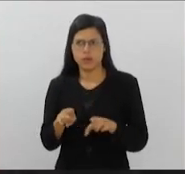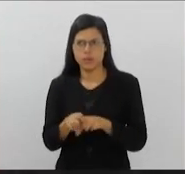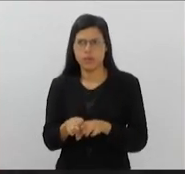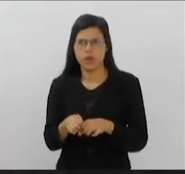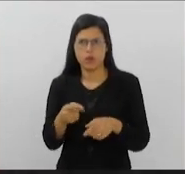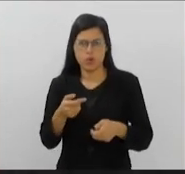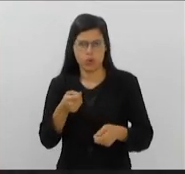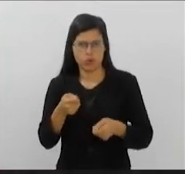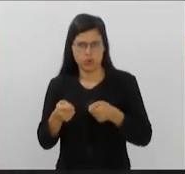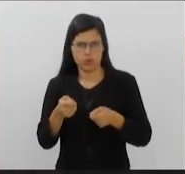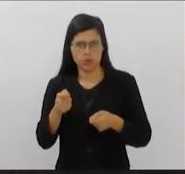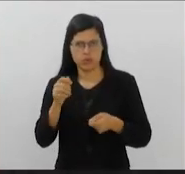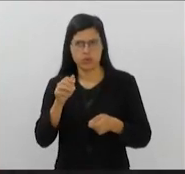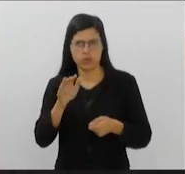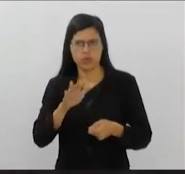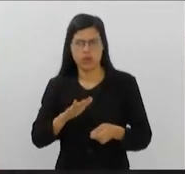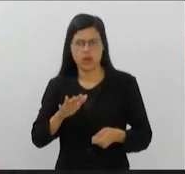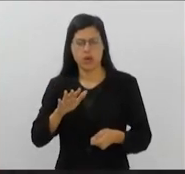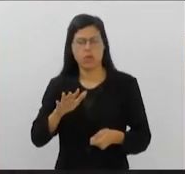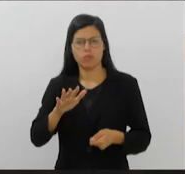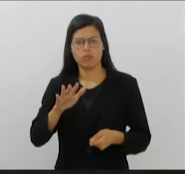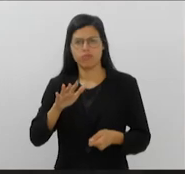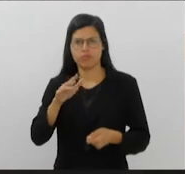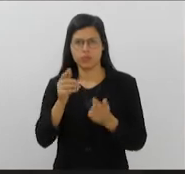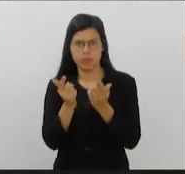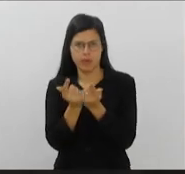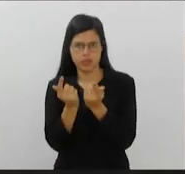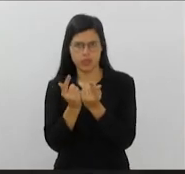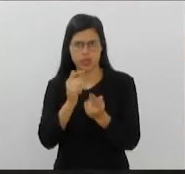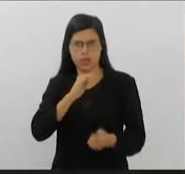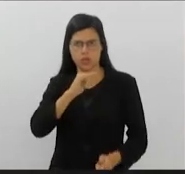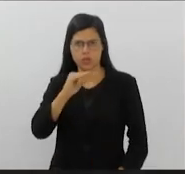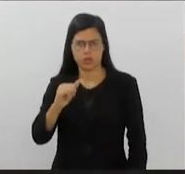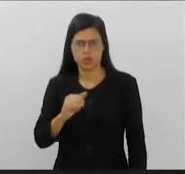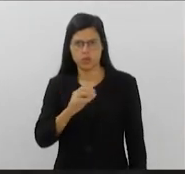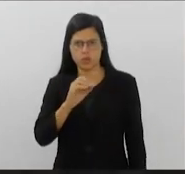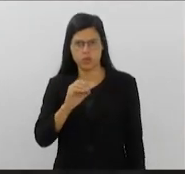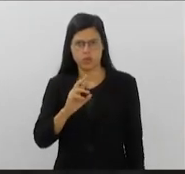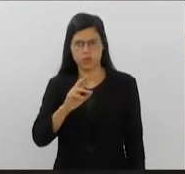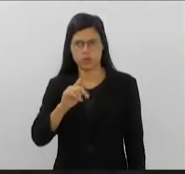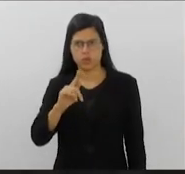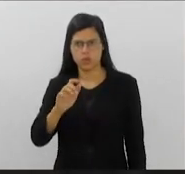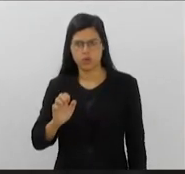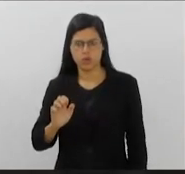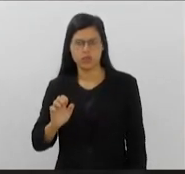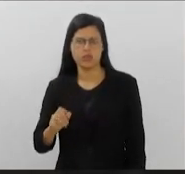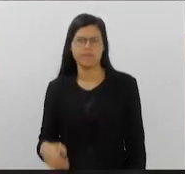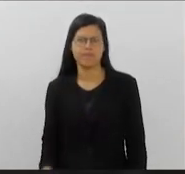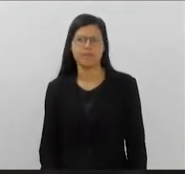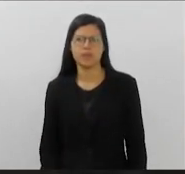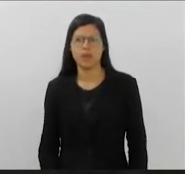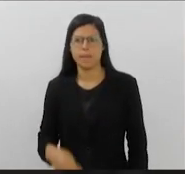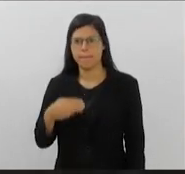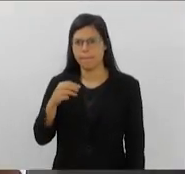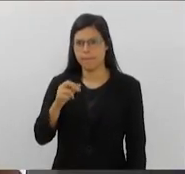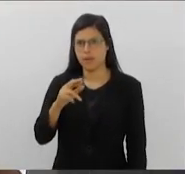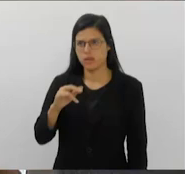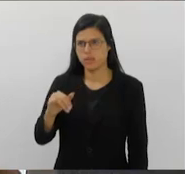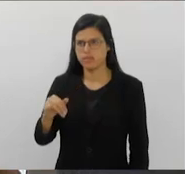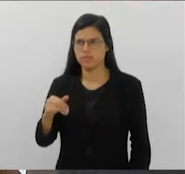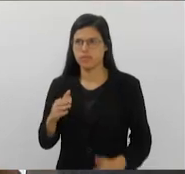Magé, Jorge Mussauer. Sejam muito bem-vindos, um abraço. Mari, por favor, muito obrigado.